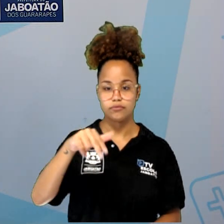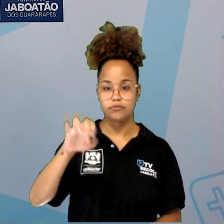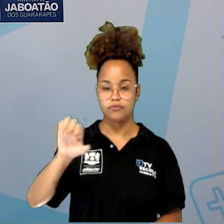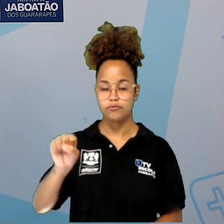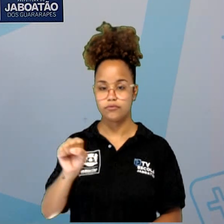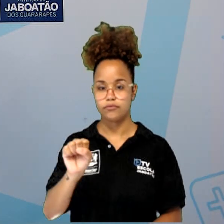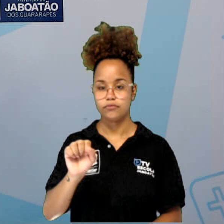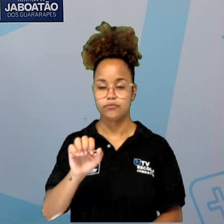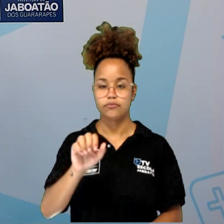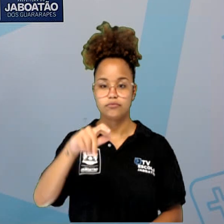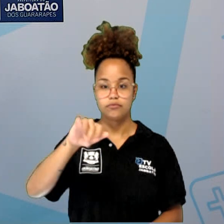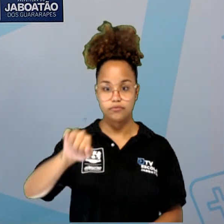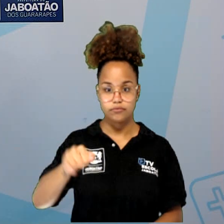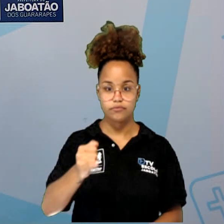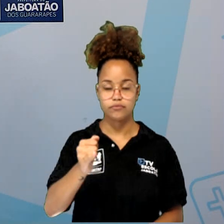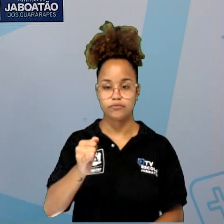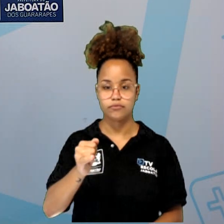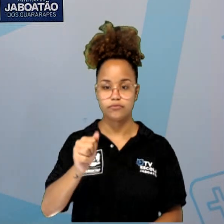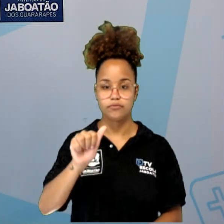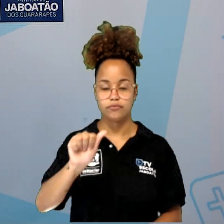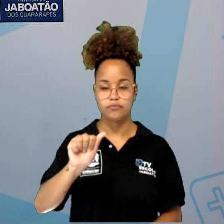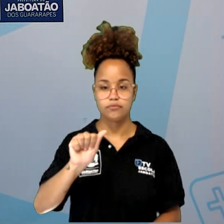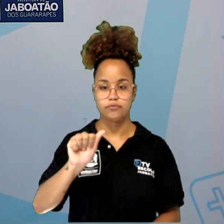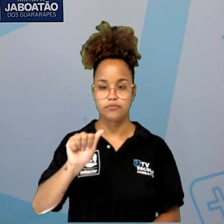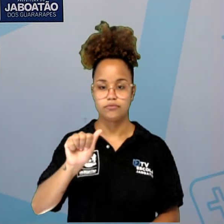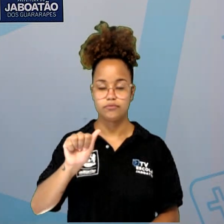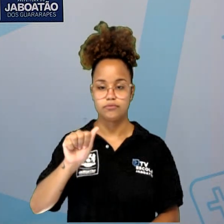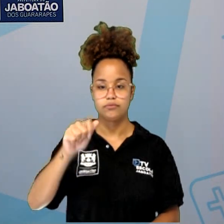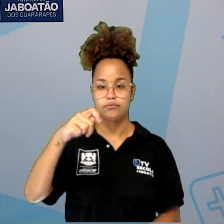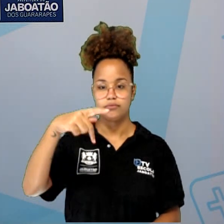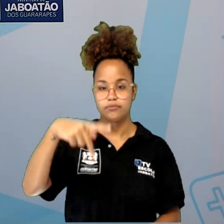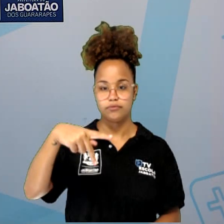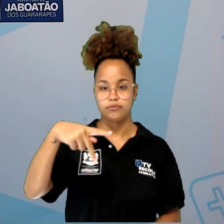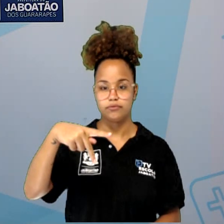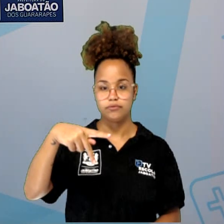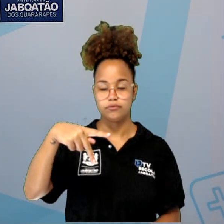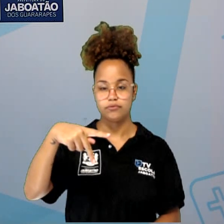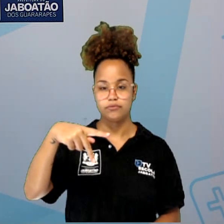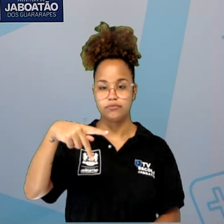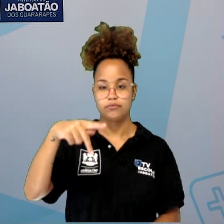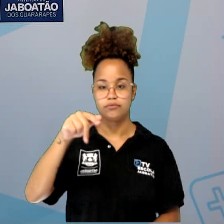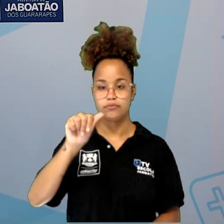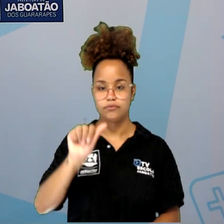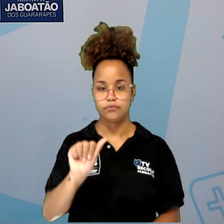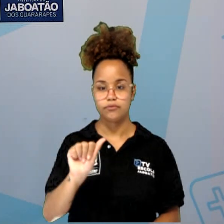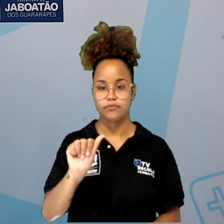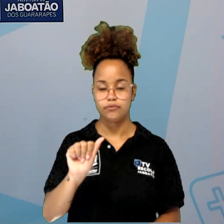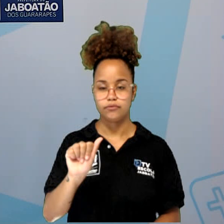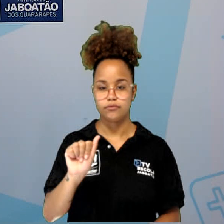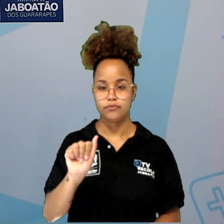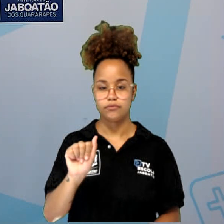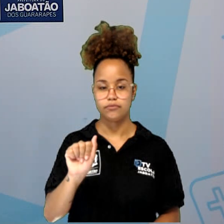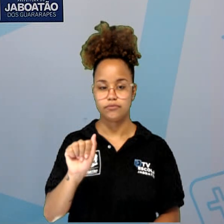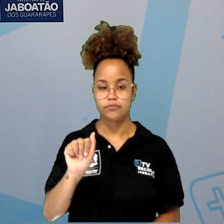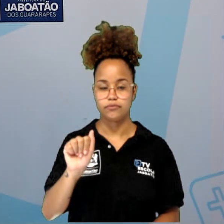Japanese. J, A, B,